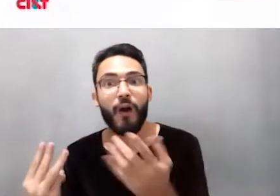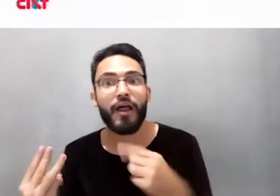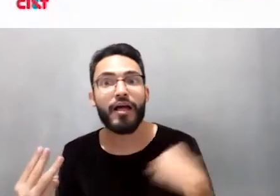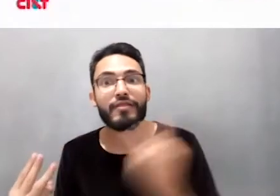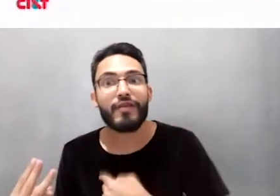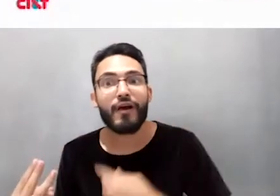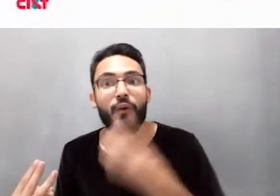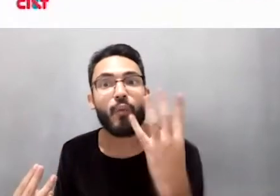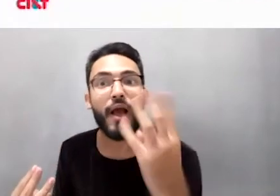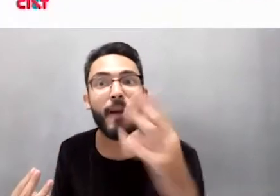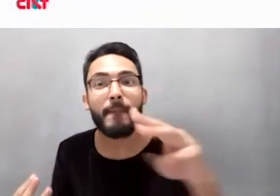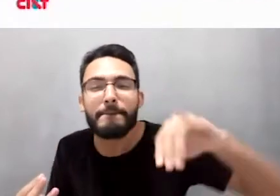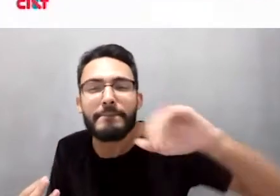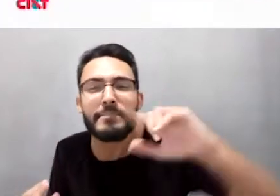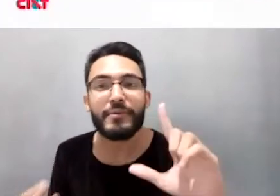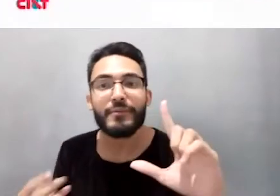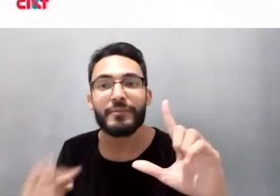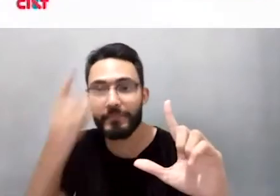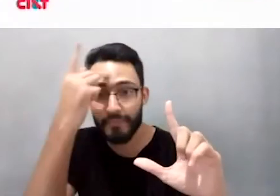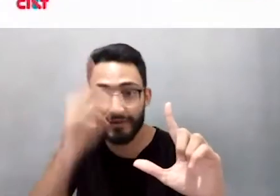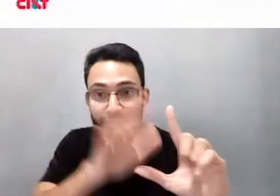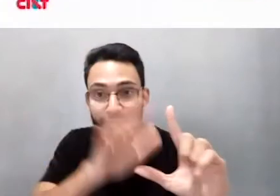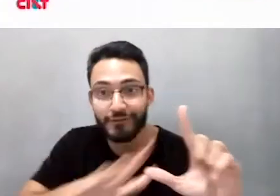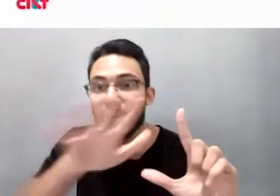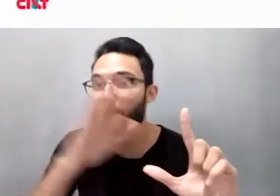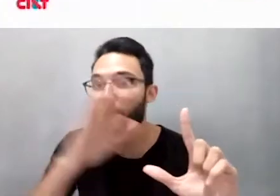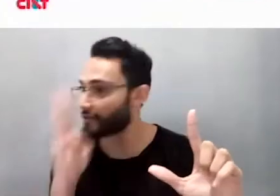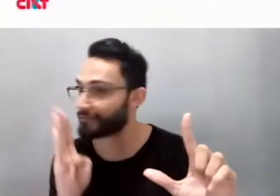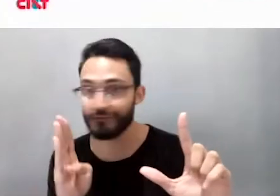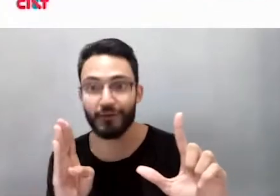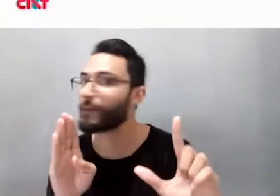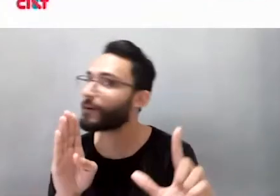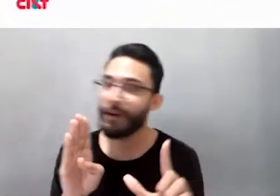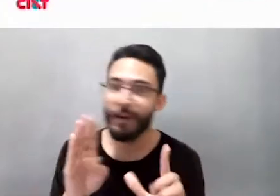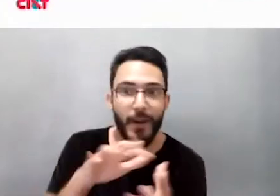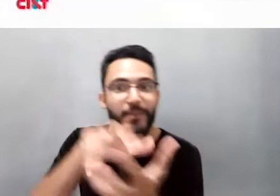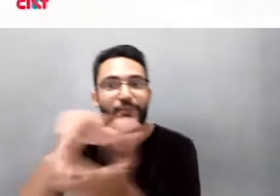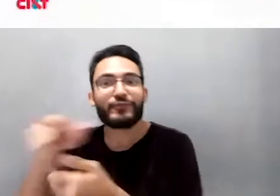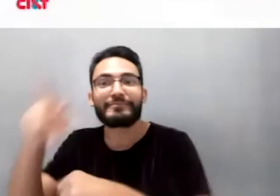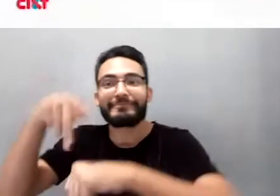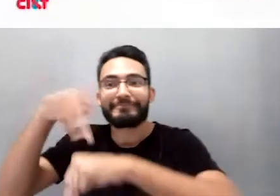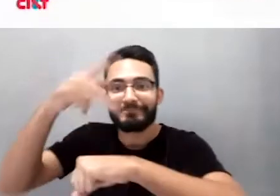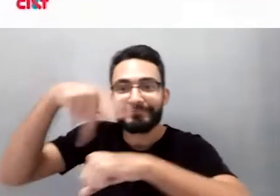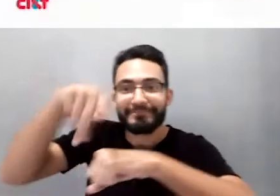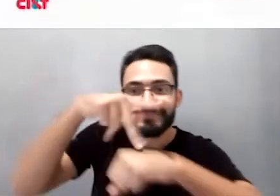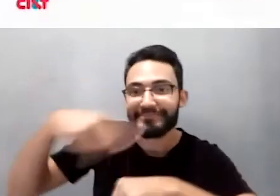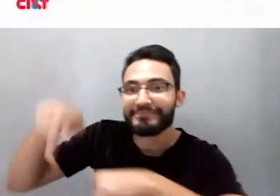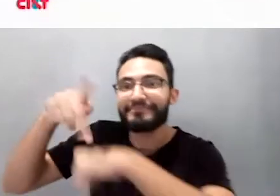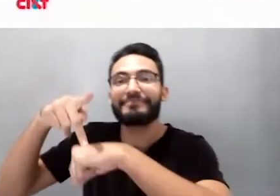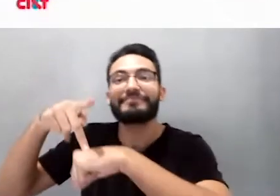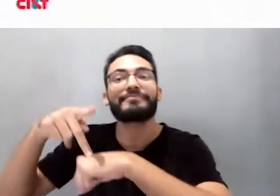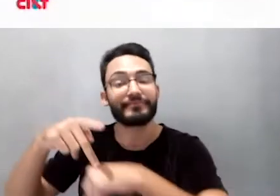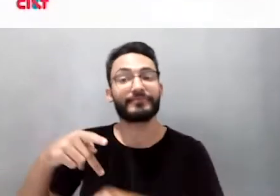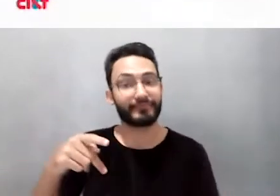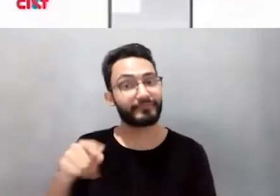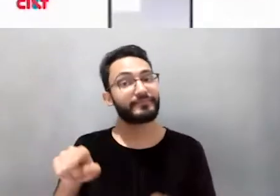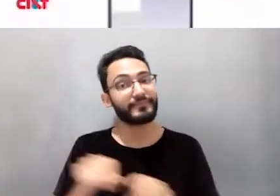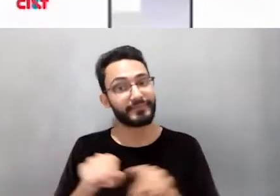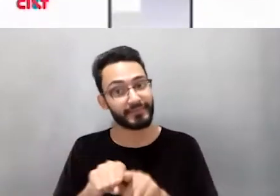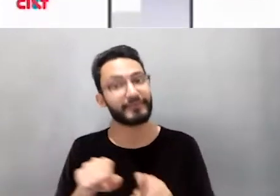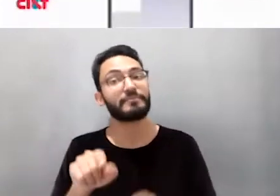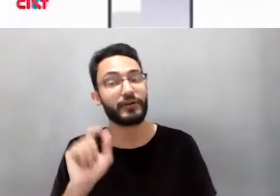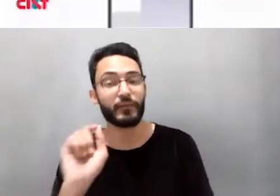pessoas, não só aqui no Brasil, como em vários outros países do mundo. Para vocês terem uma ideia, olha, em menos de 10 anos